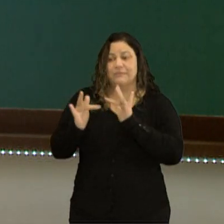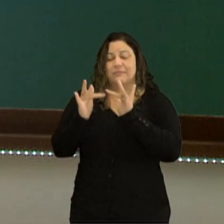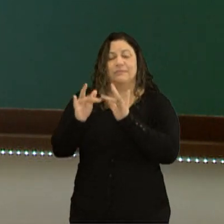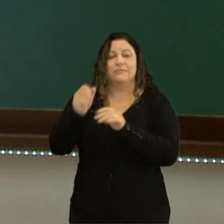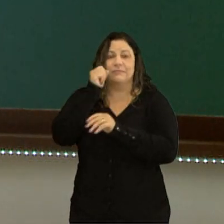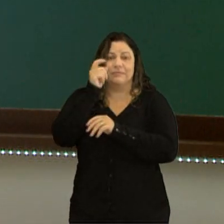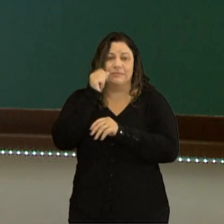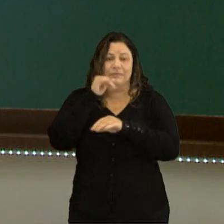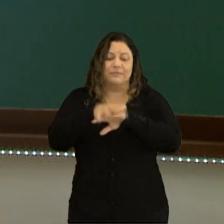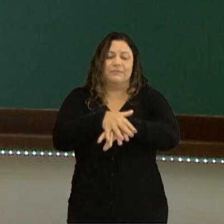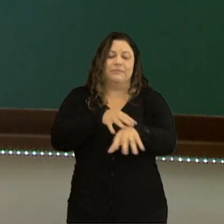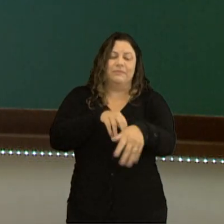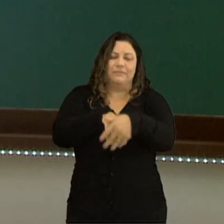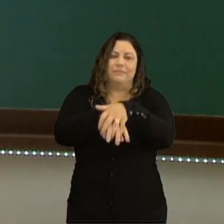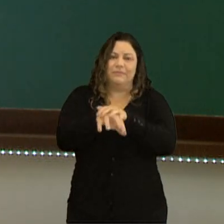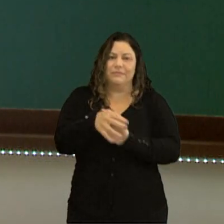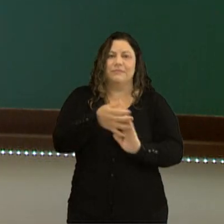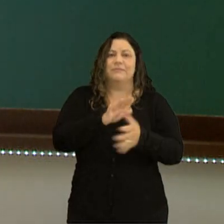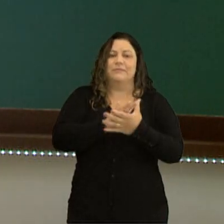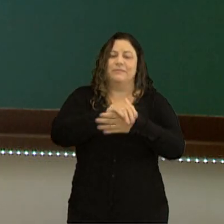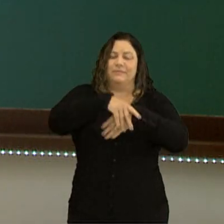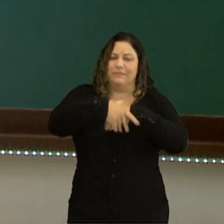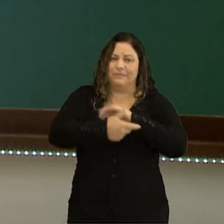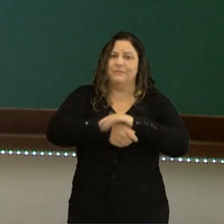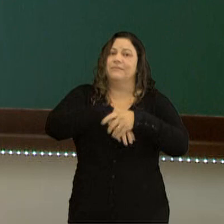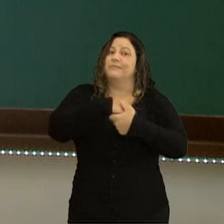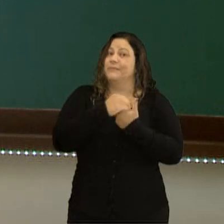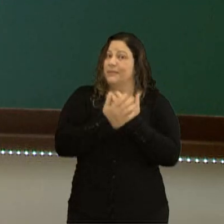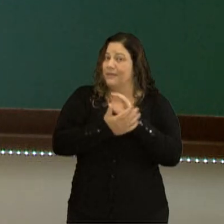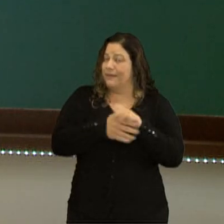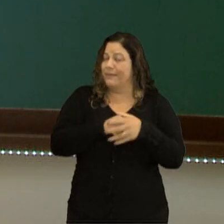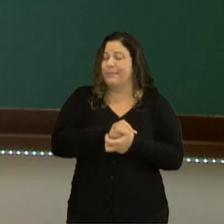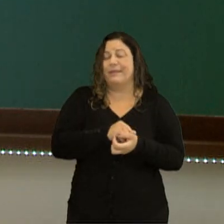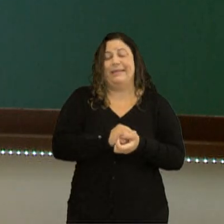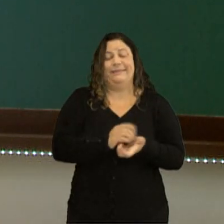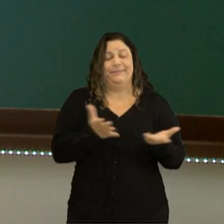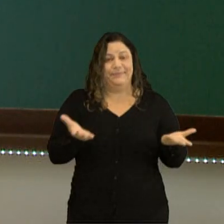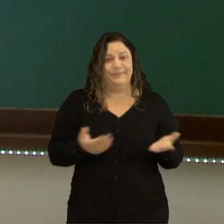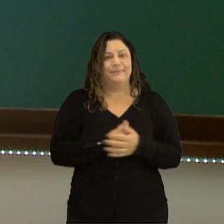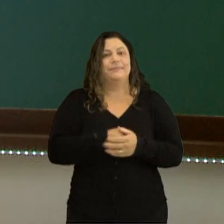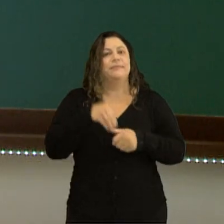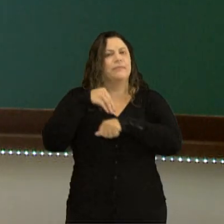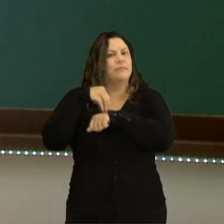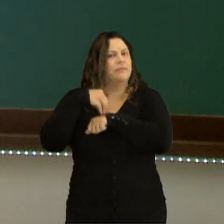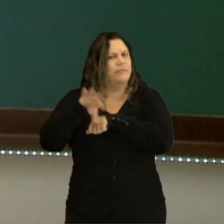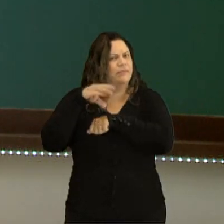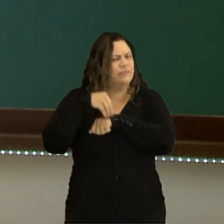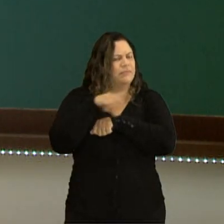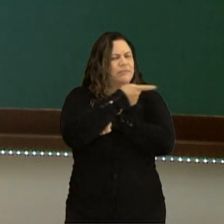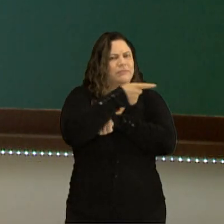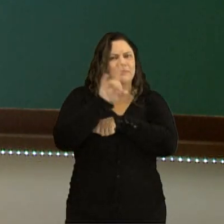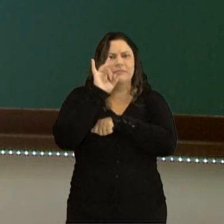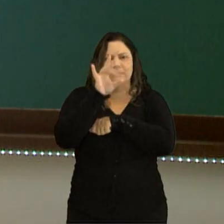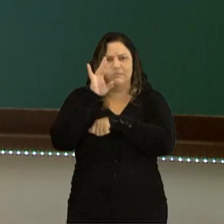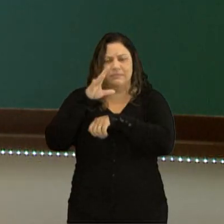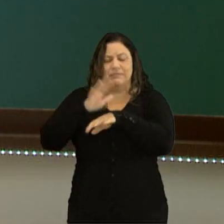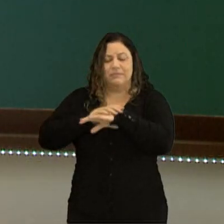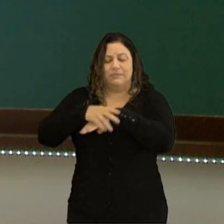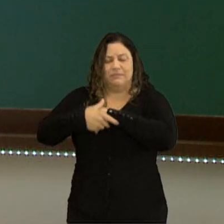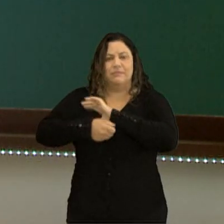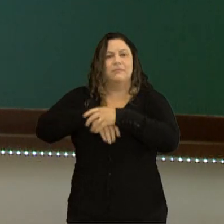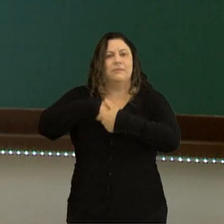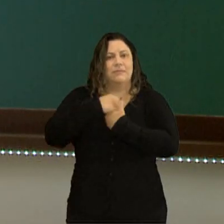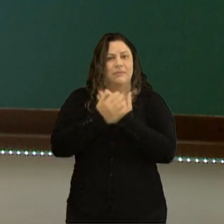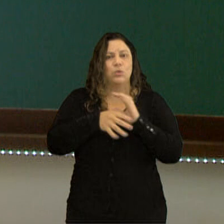bem as mãos se tocar em animais que não conhece. Mas a dica é, não é somente lavar as mãos quando toca um